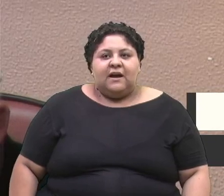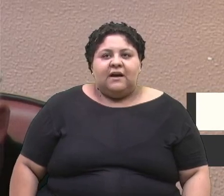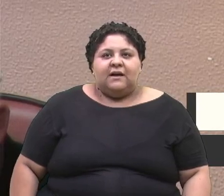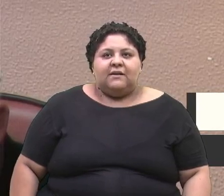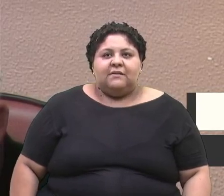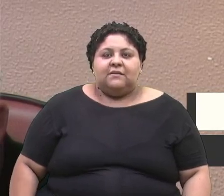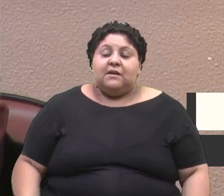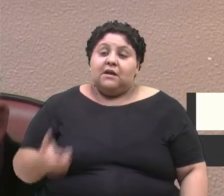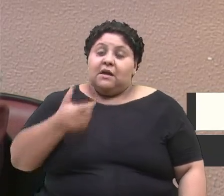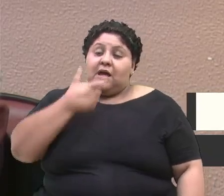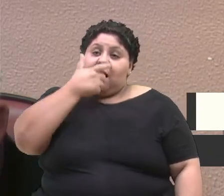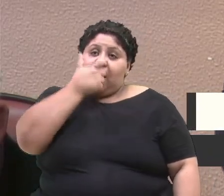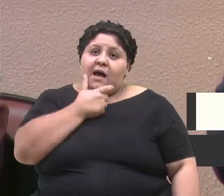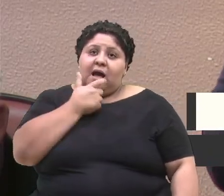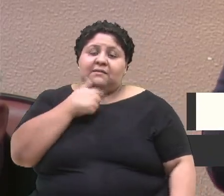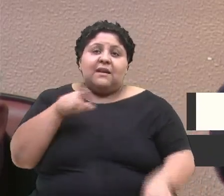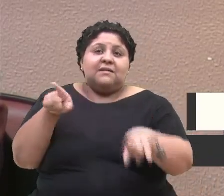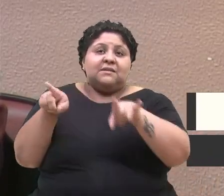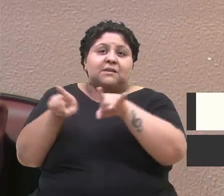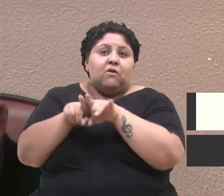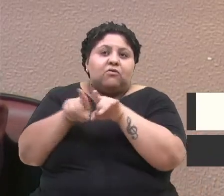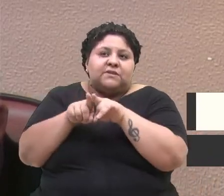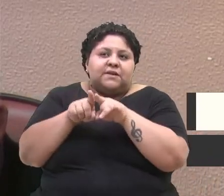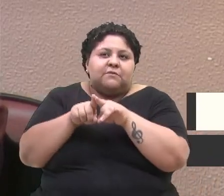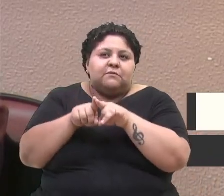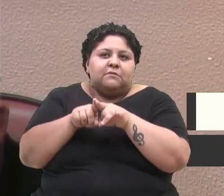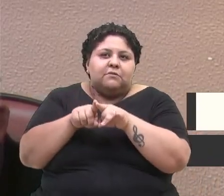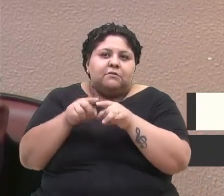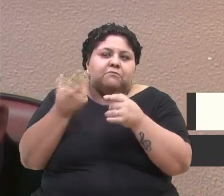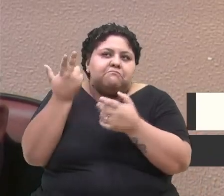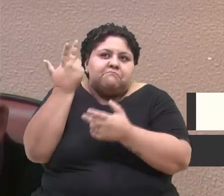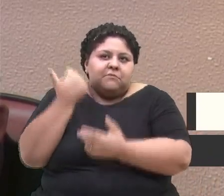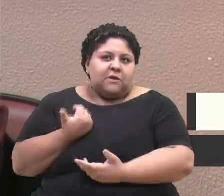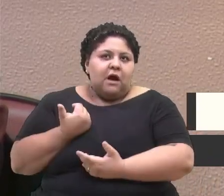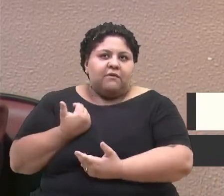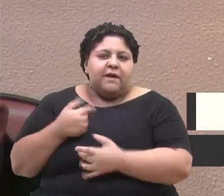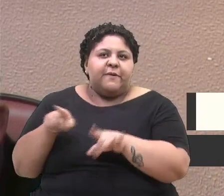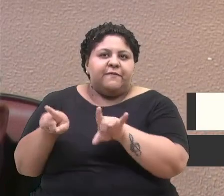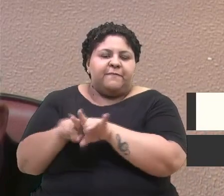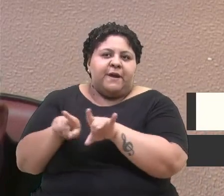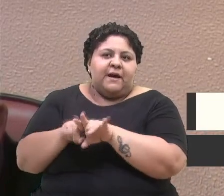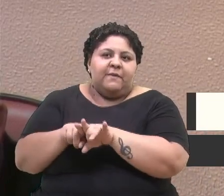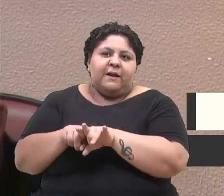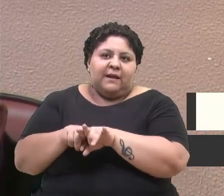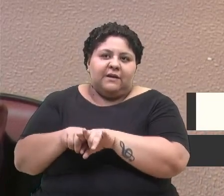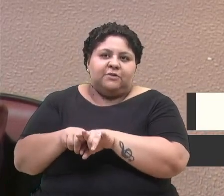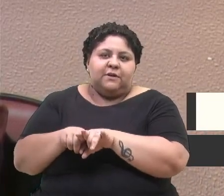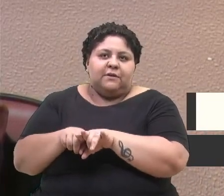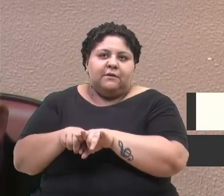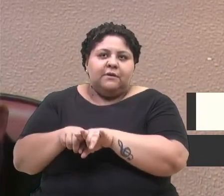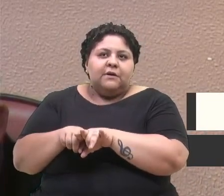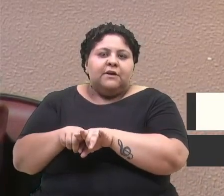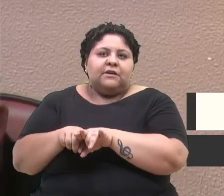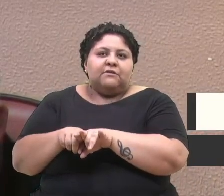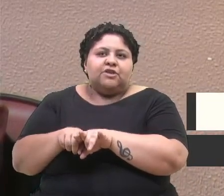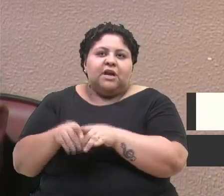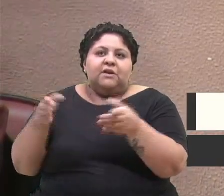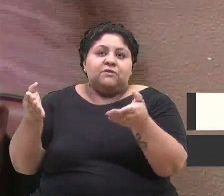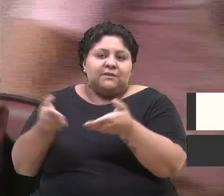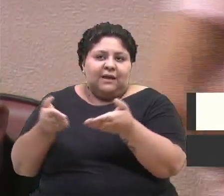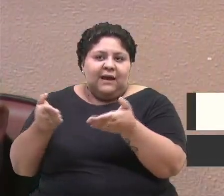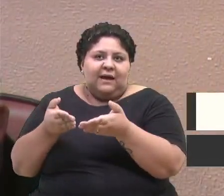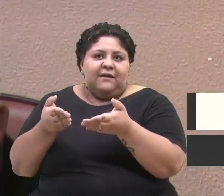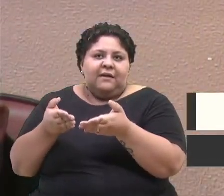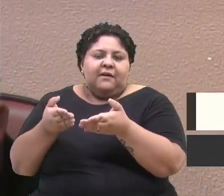Parece que não é tão simples, mas, vereador Felipe, quero lhe parabenizar por aquele momento. Hoje nós estamos votando